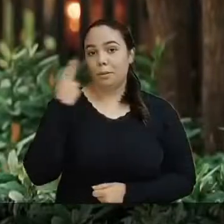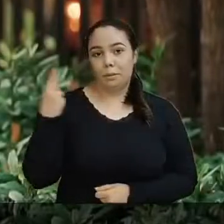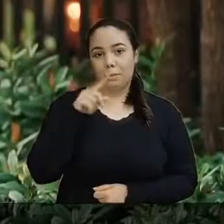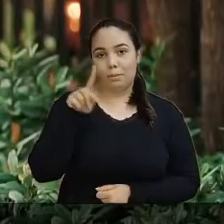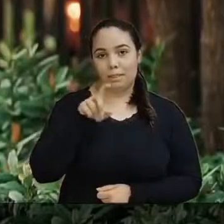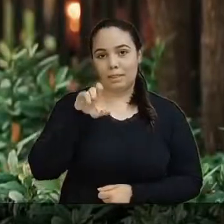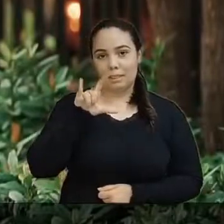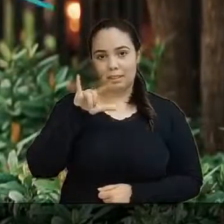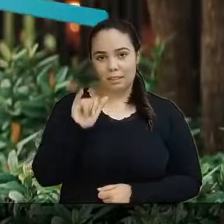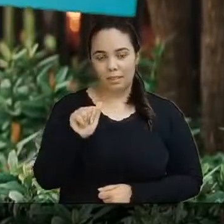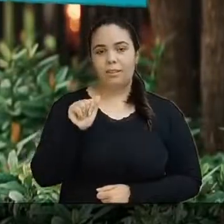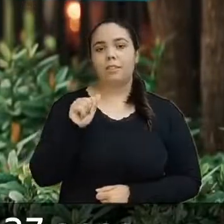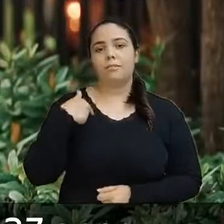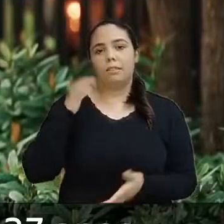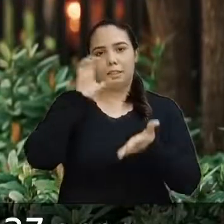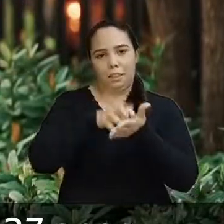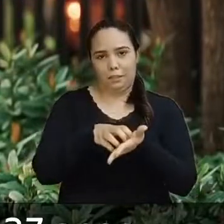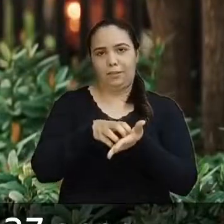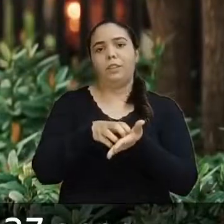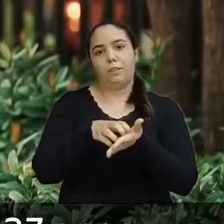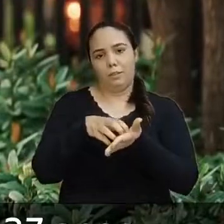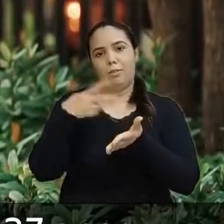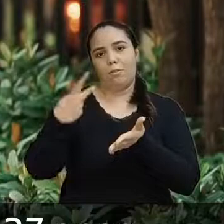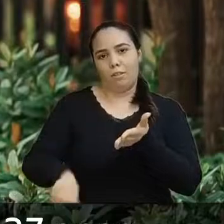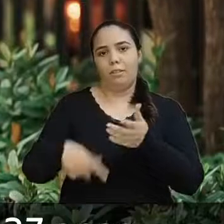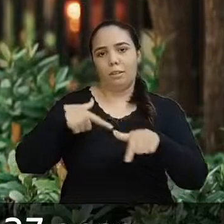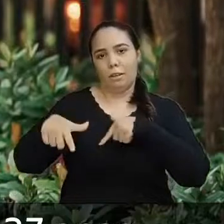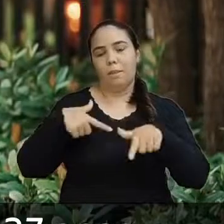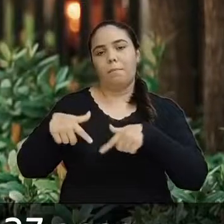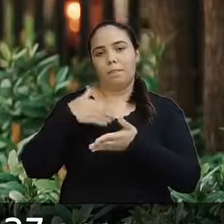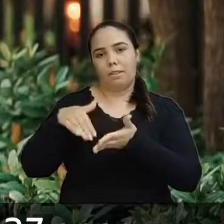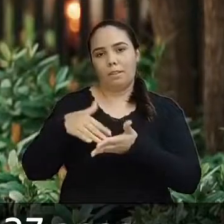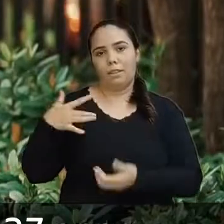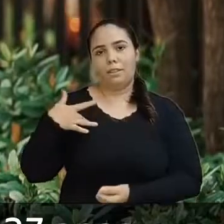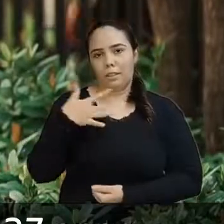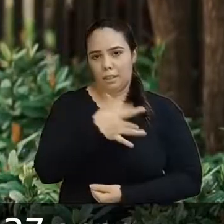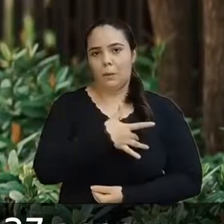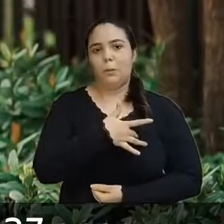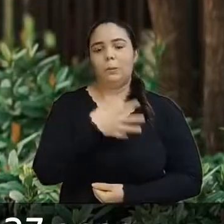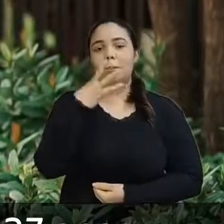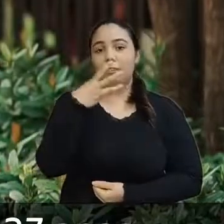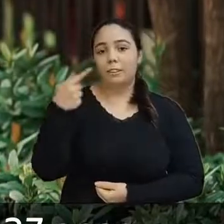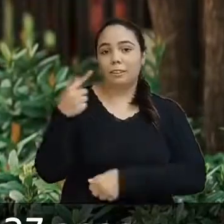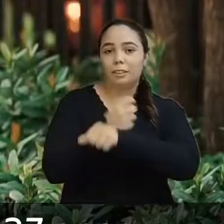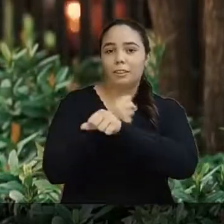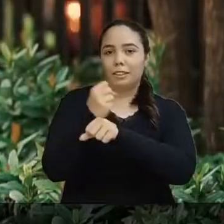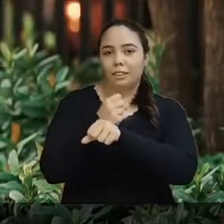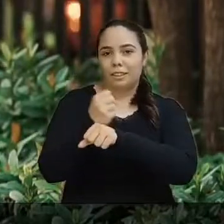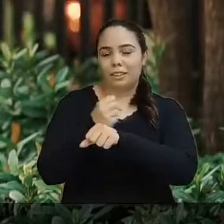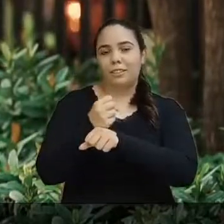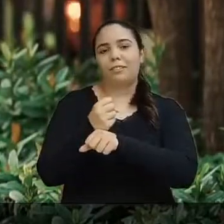Eu me chamo Zélia Rodrigues, sou servidora da Secretaria de Saúde do Estado há 37 anos.